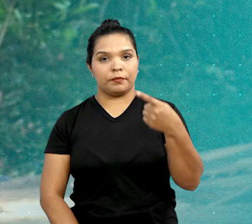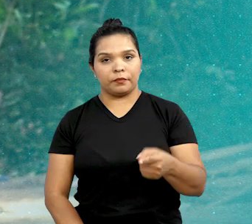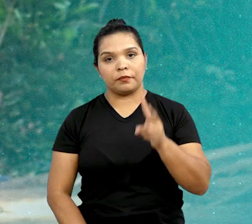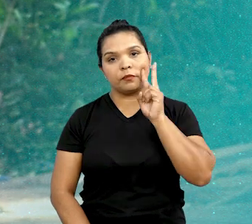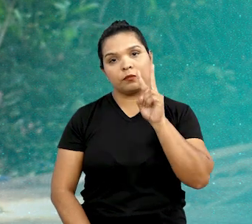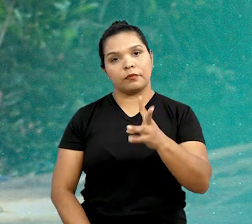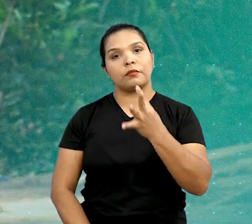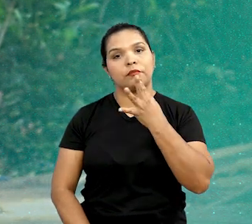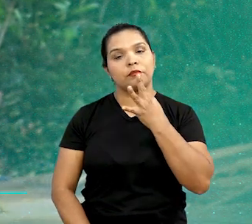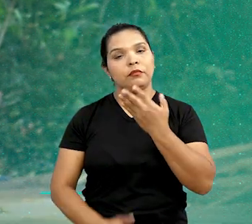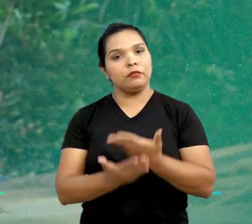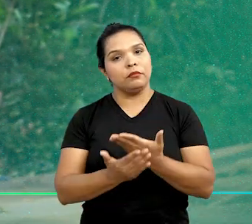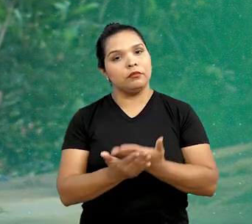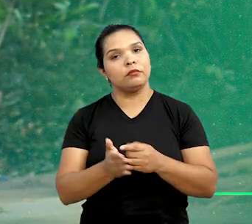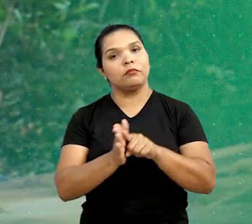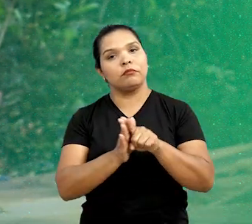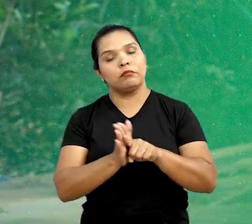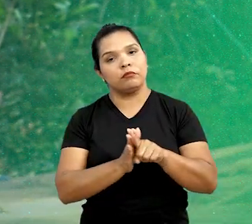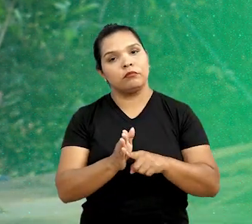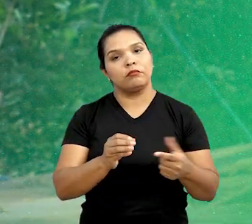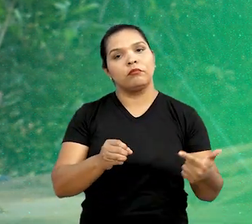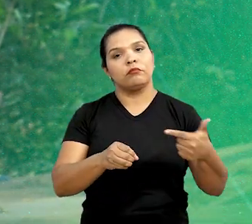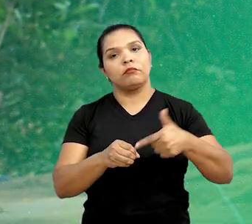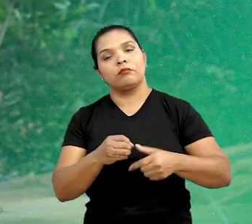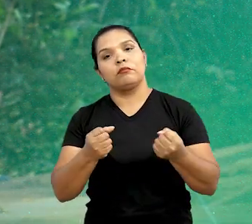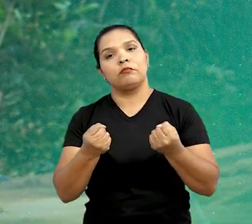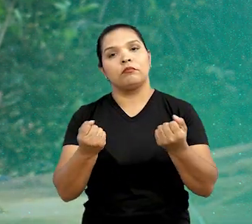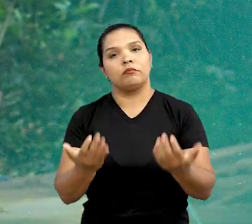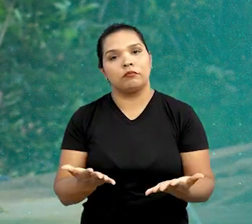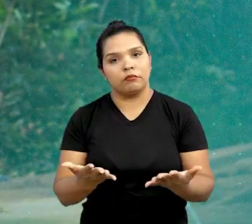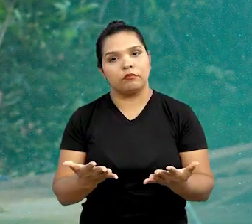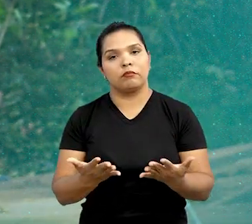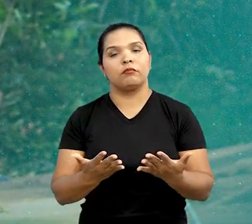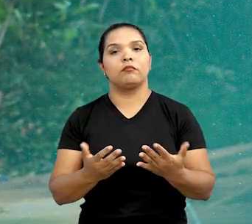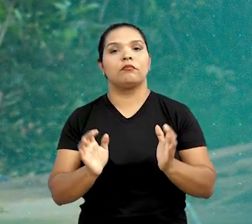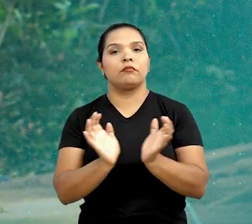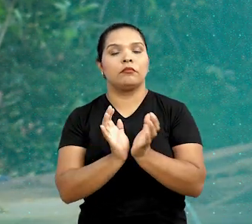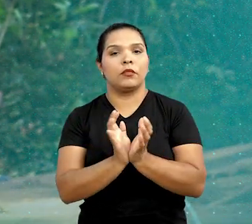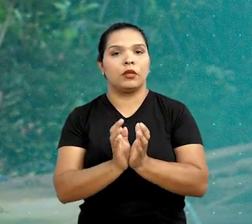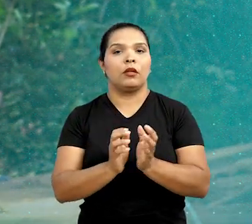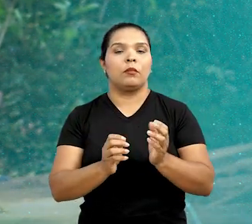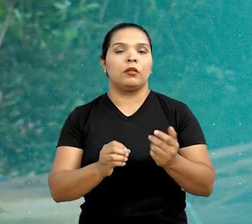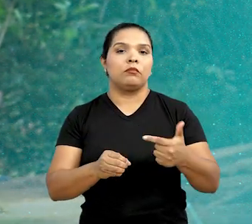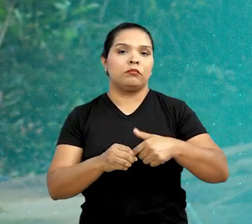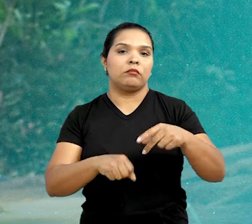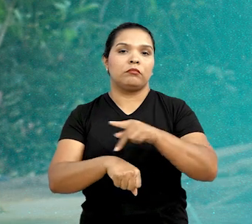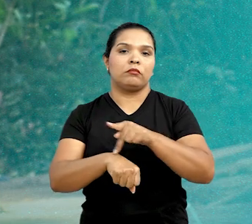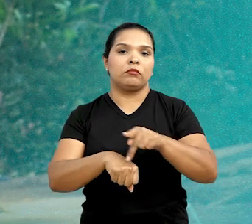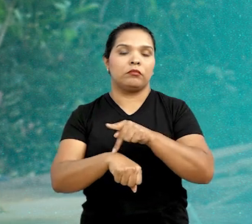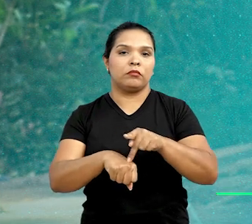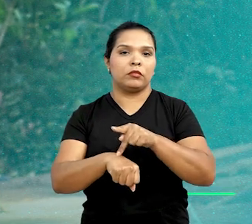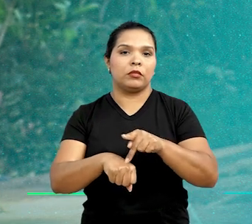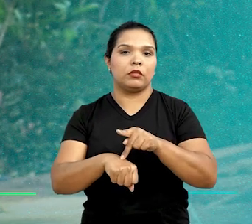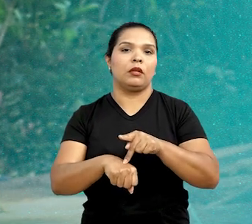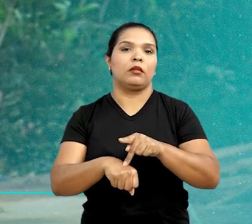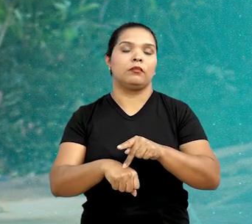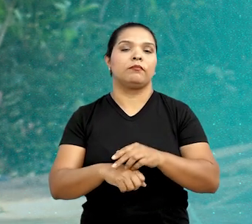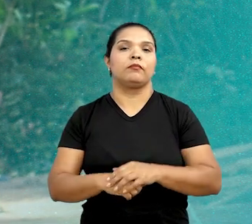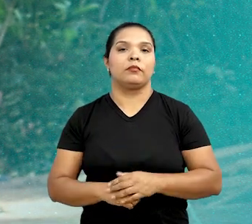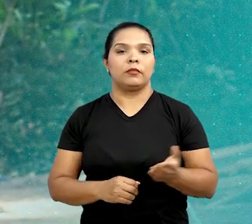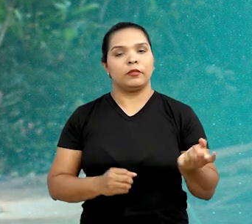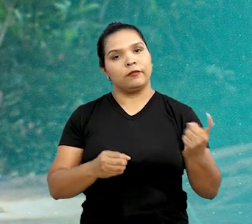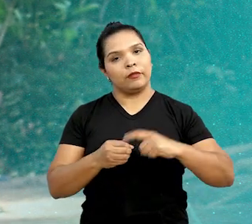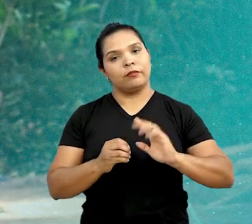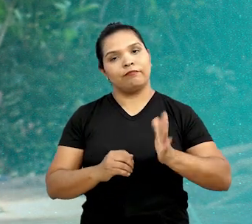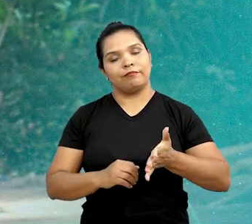No próximo bloco, você vai conhecer um estudo que analisa os combustíveis ofertados pela Agência Nacional de Petróleo, Gás Natural e